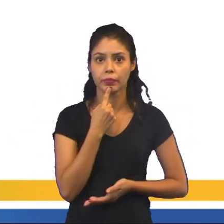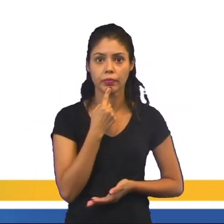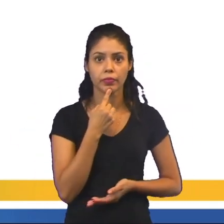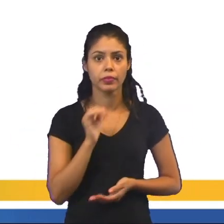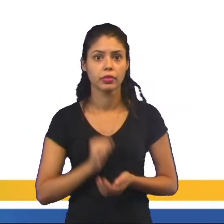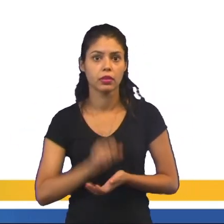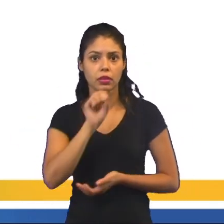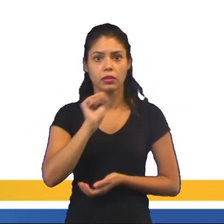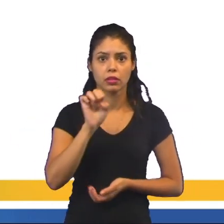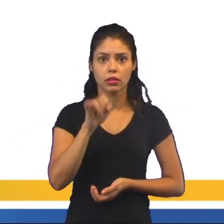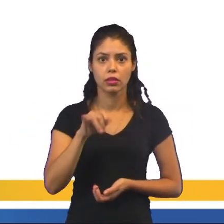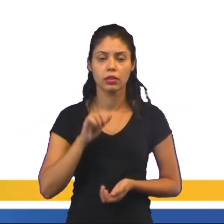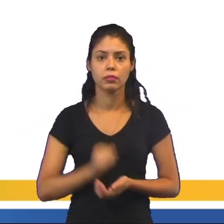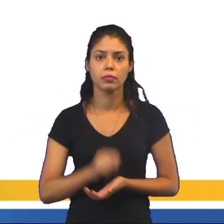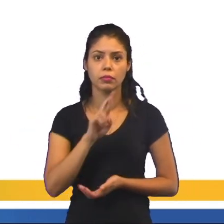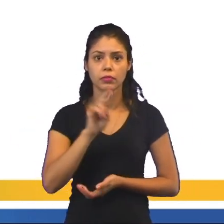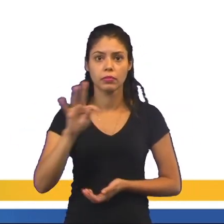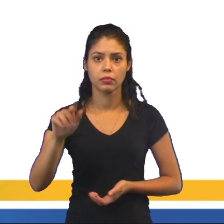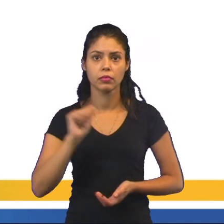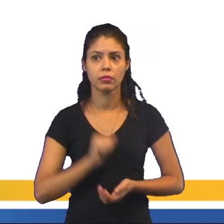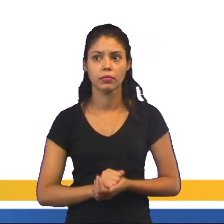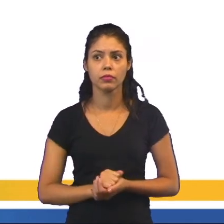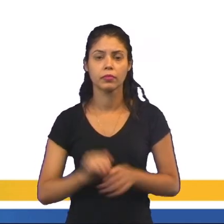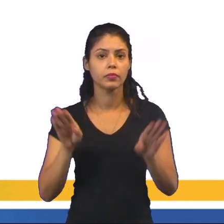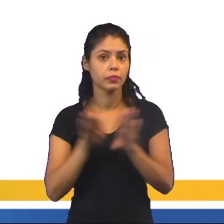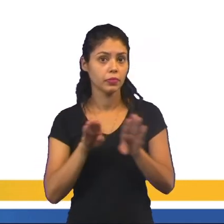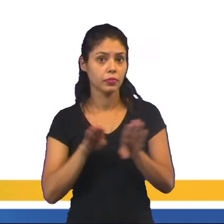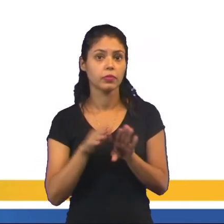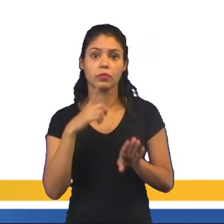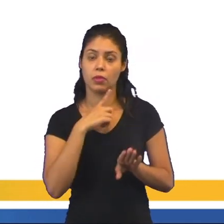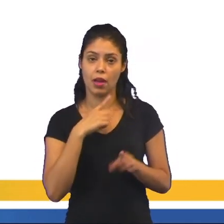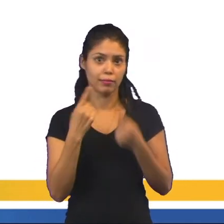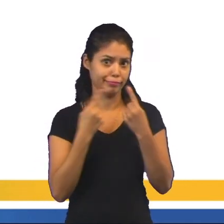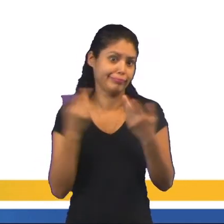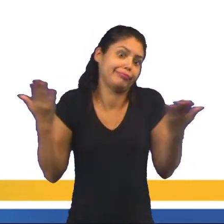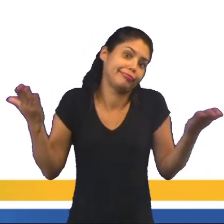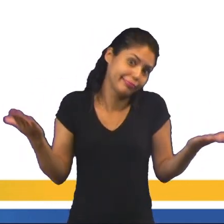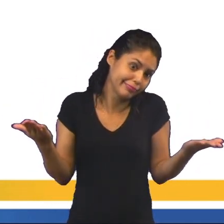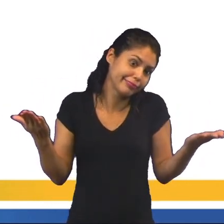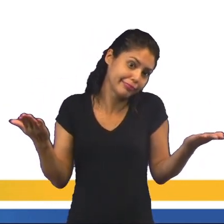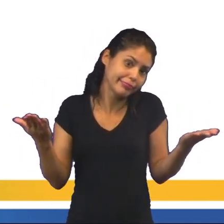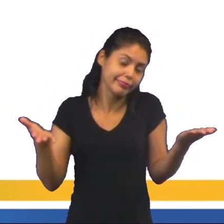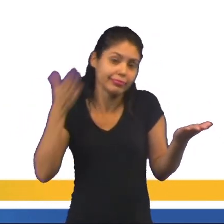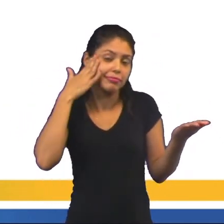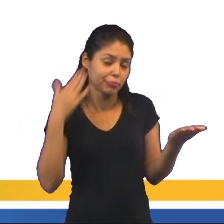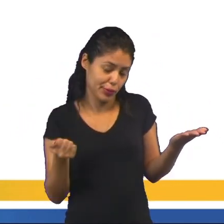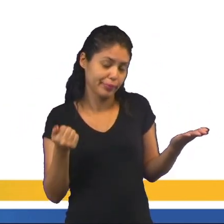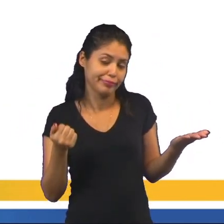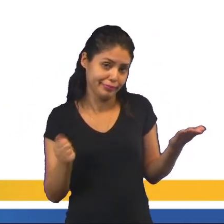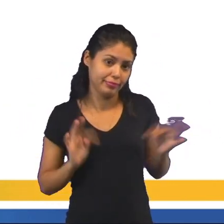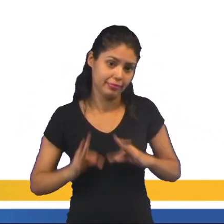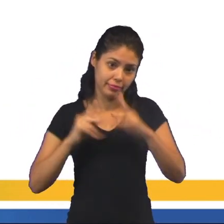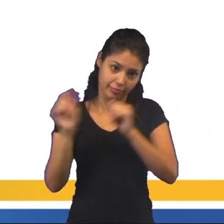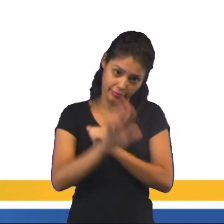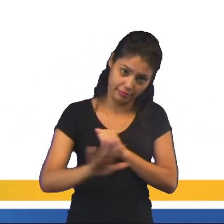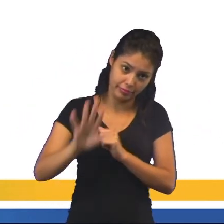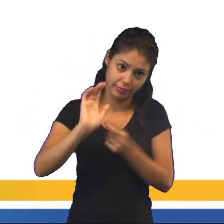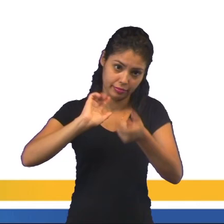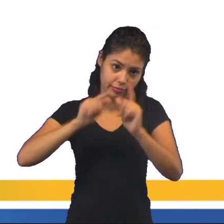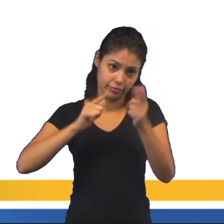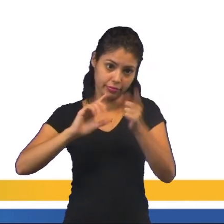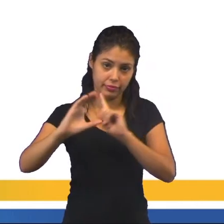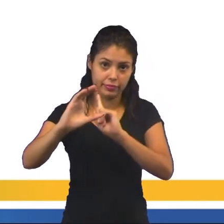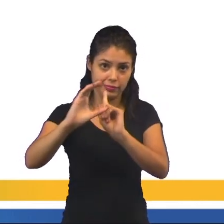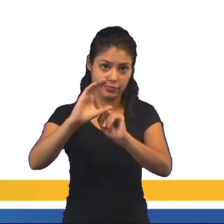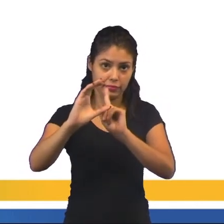são semirretas? Aí não tem muito o que discutir, né? Aí então dá para ver totalmente a